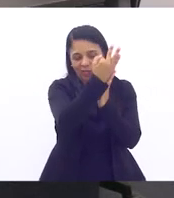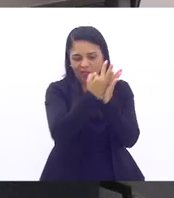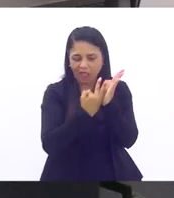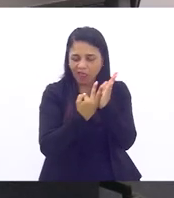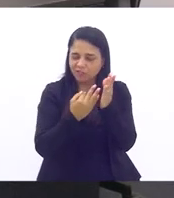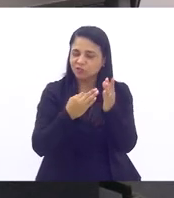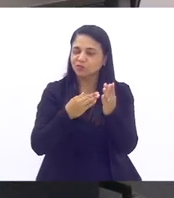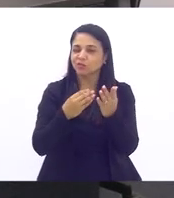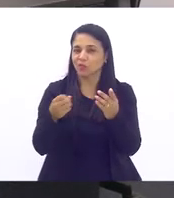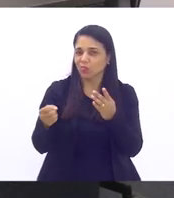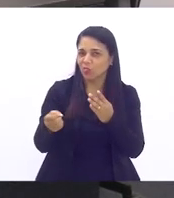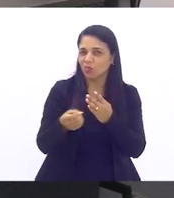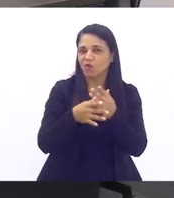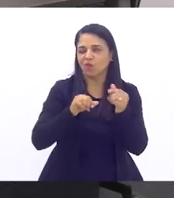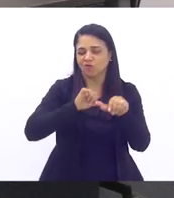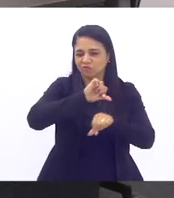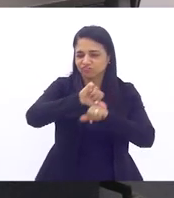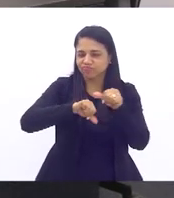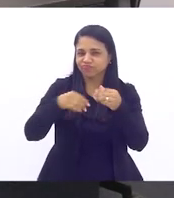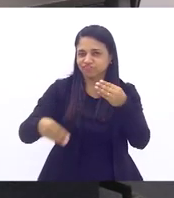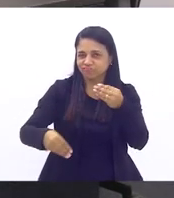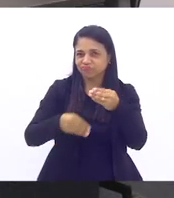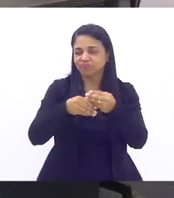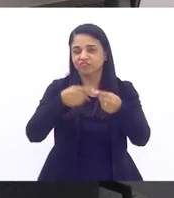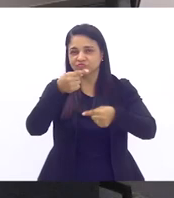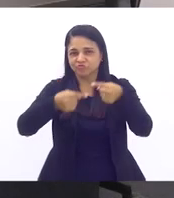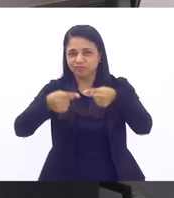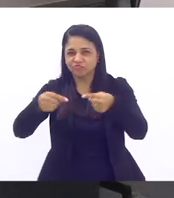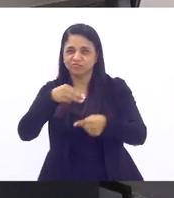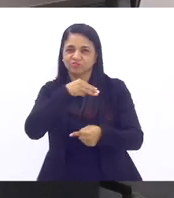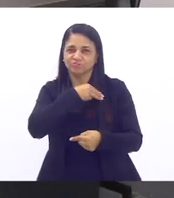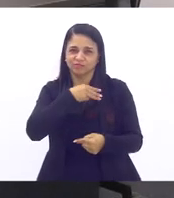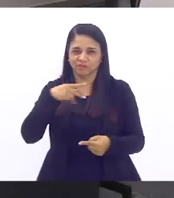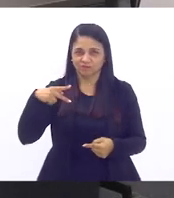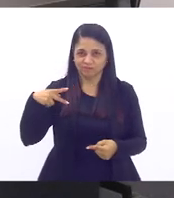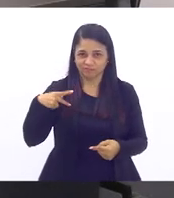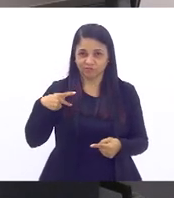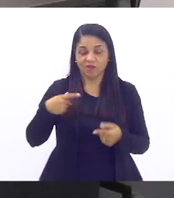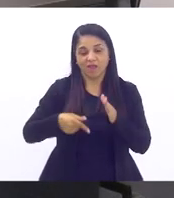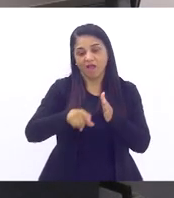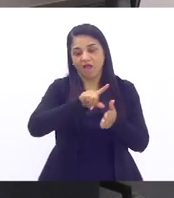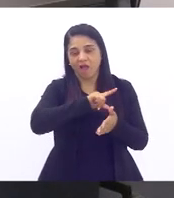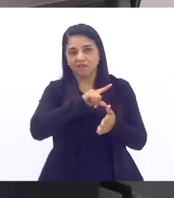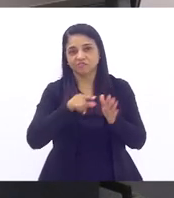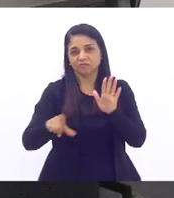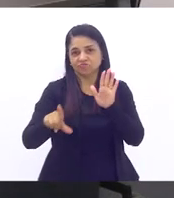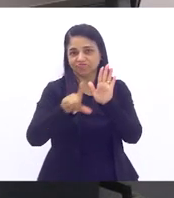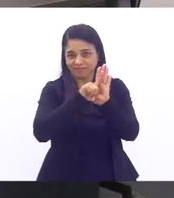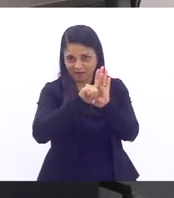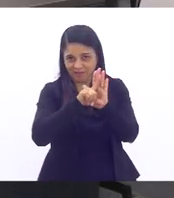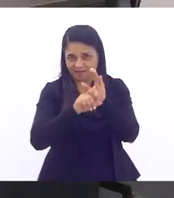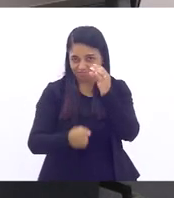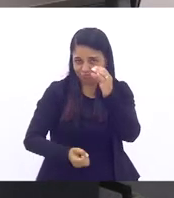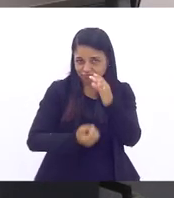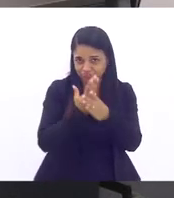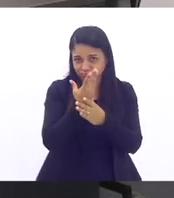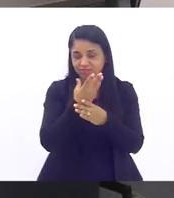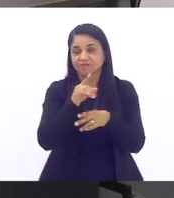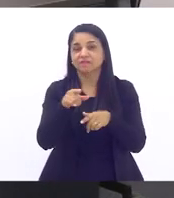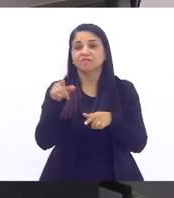como a gente sempre discute com o Ministério Público muitas questões antes dela se tornarem ler então muito nos honra a sua presença ainda mais o senhor que representa